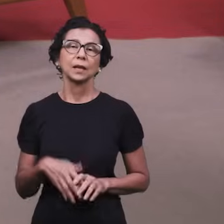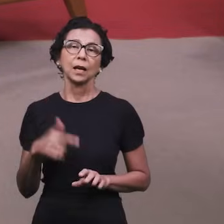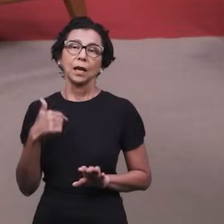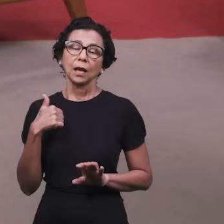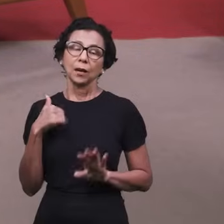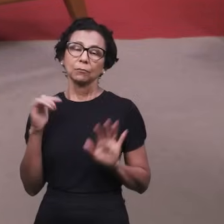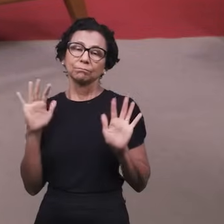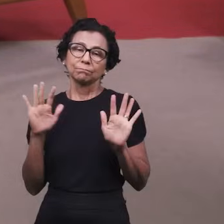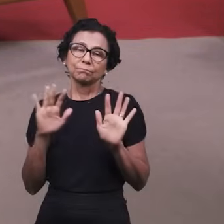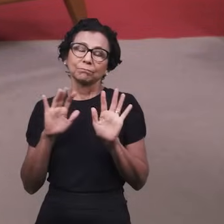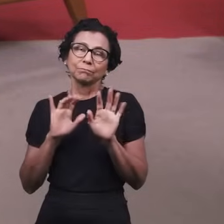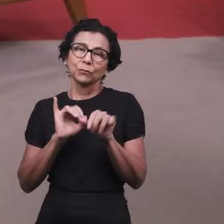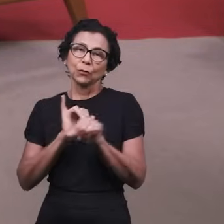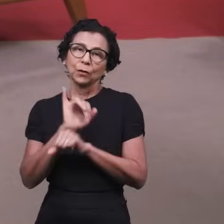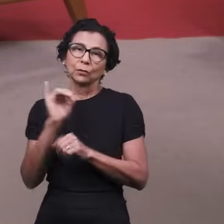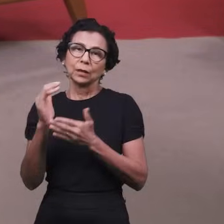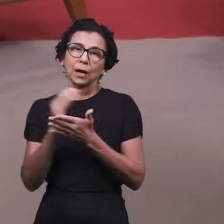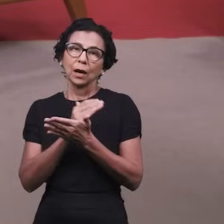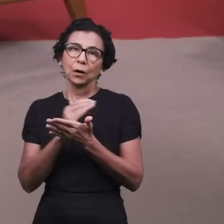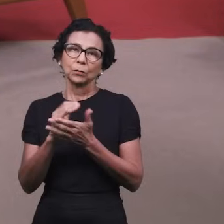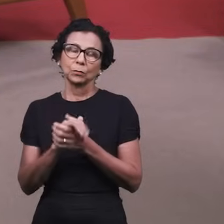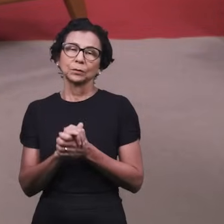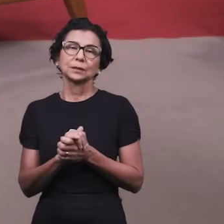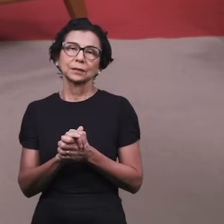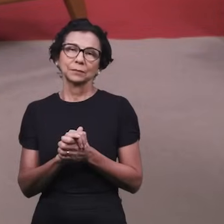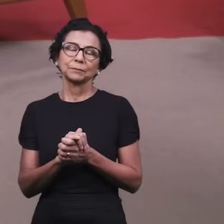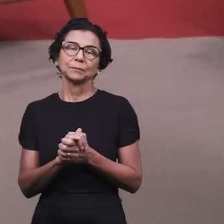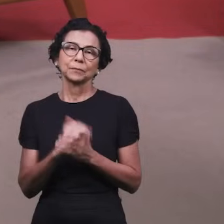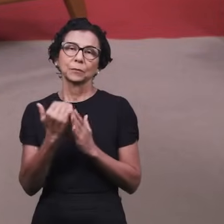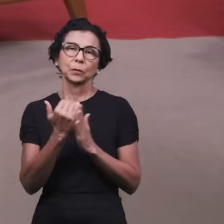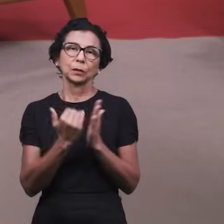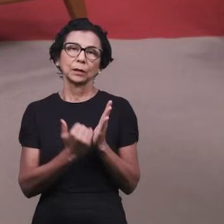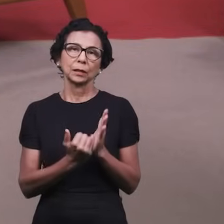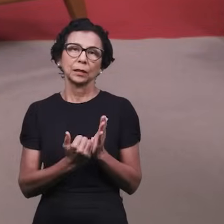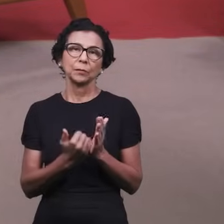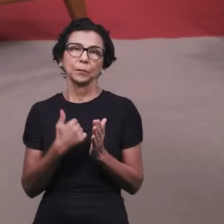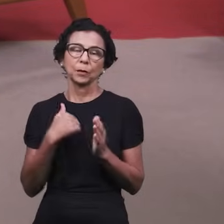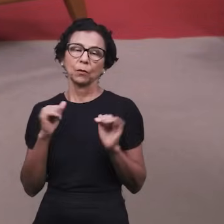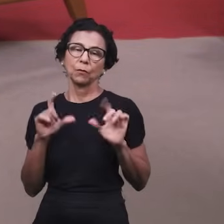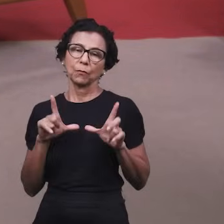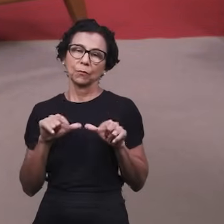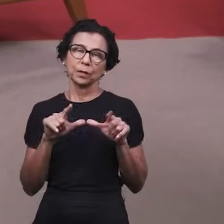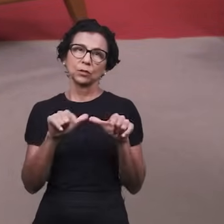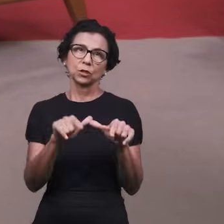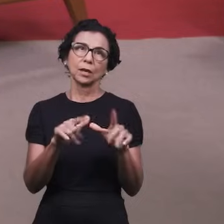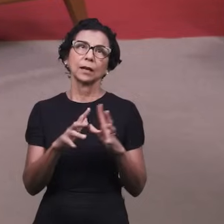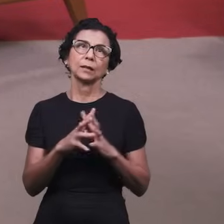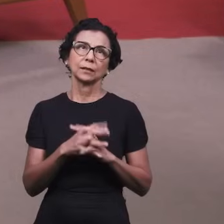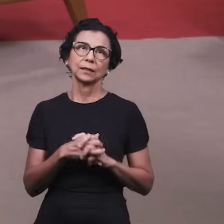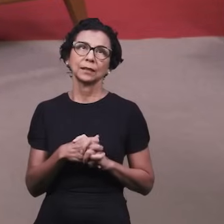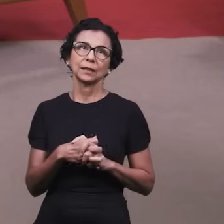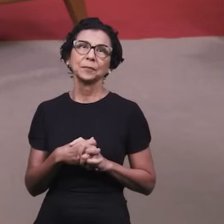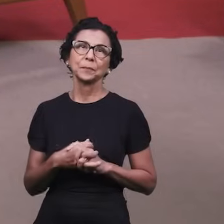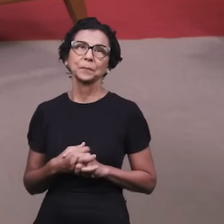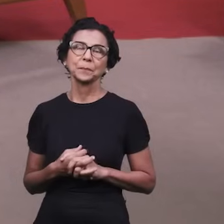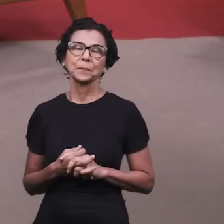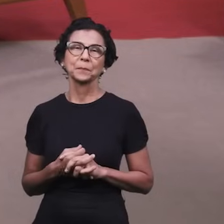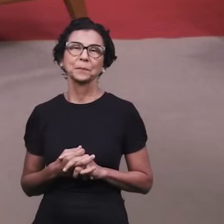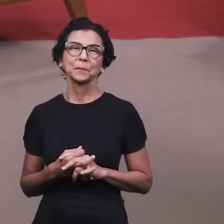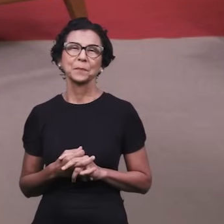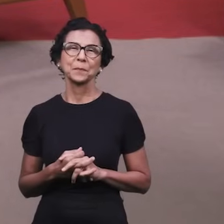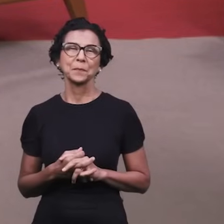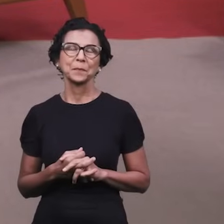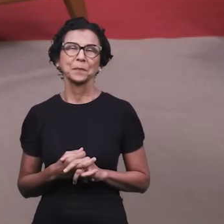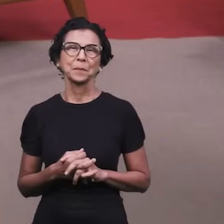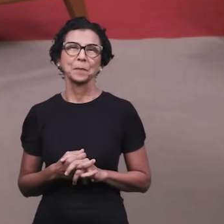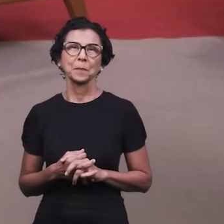maior grupo de intercessão que tem, é esse grupo que acompanha o nosso conteúdo. Bom, chegamos então ao final desse programa. A